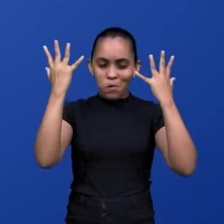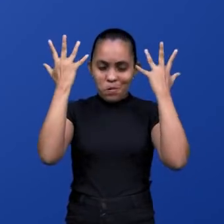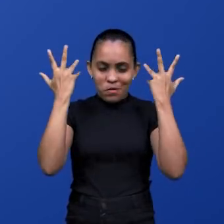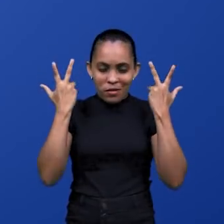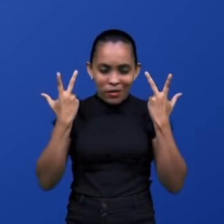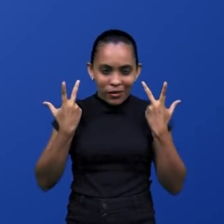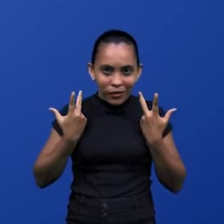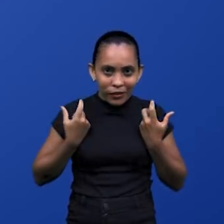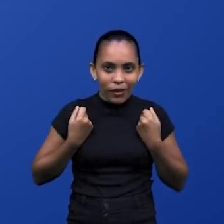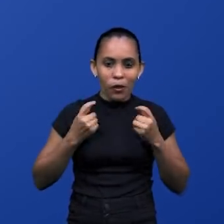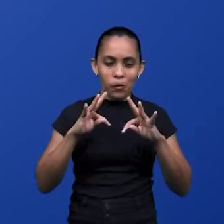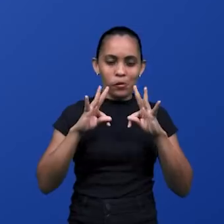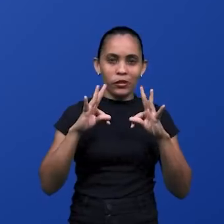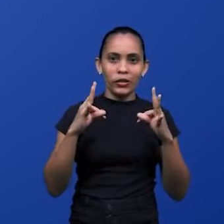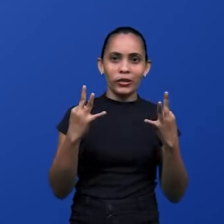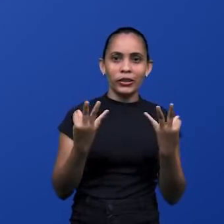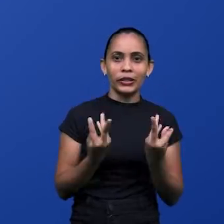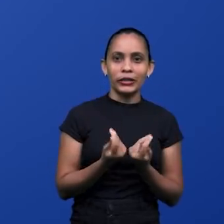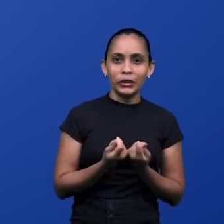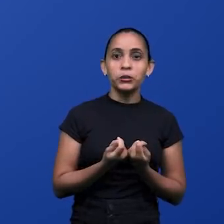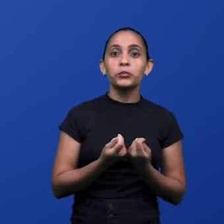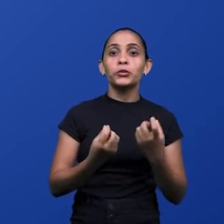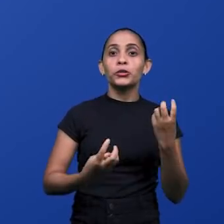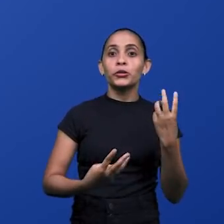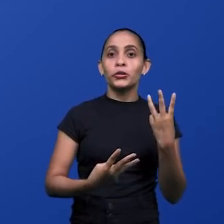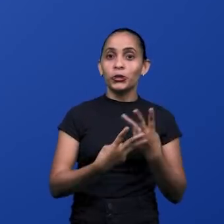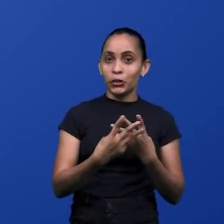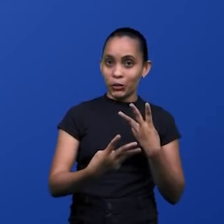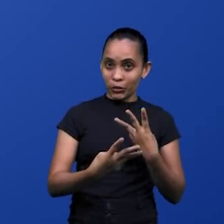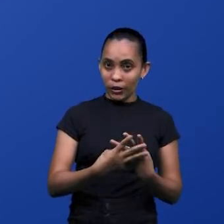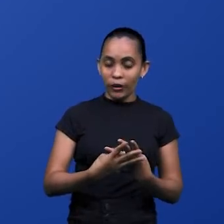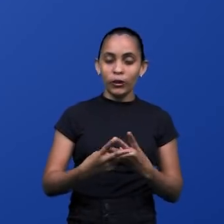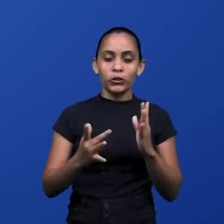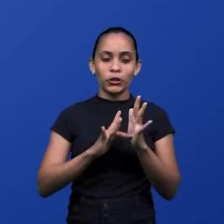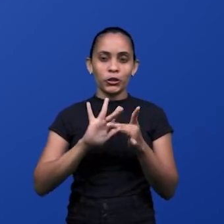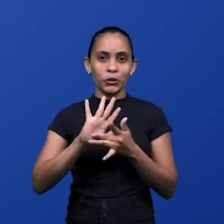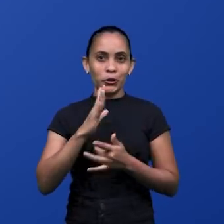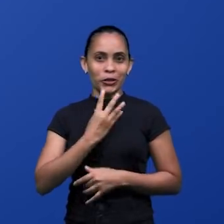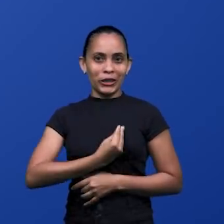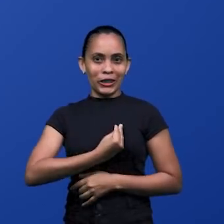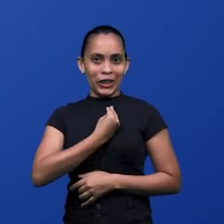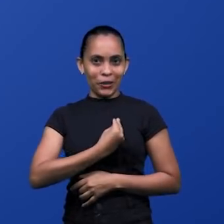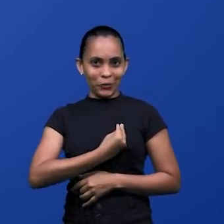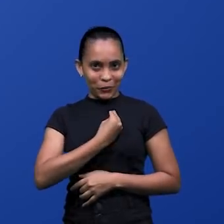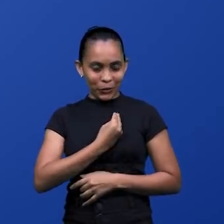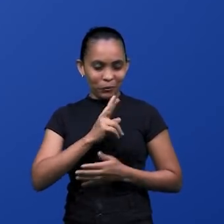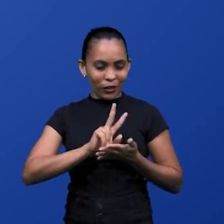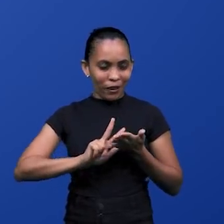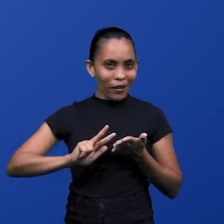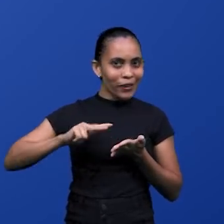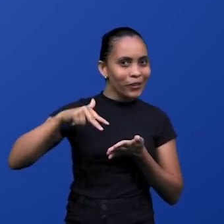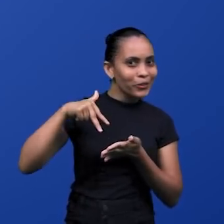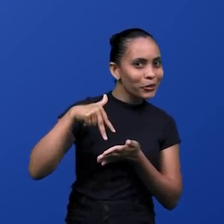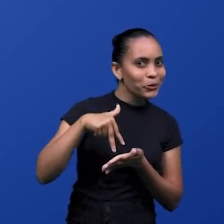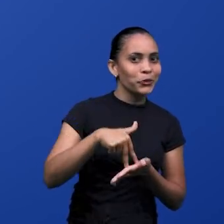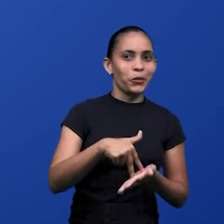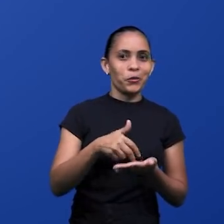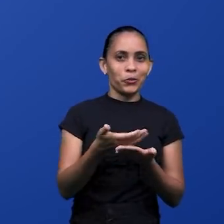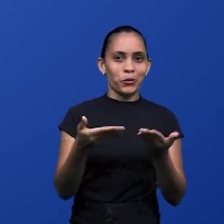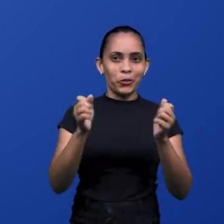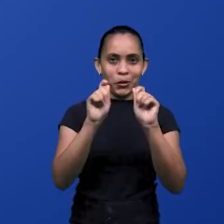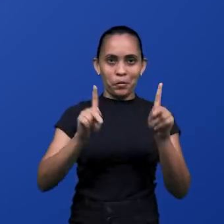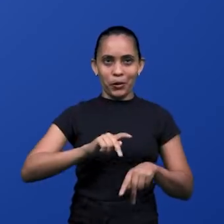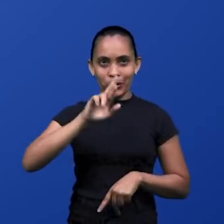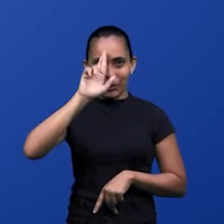Judá. Ele ressurgiu e ele está vivo no nosso meio hoje para nos dar a salvação. A paz